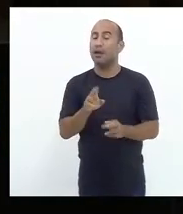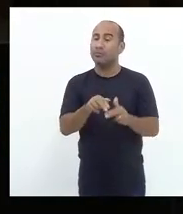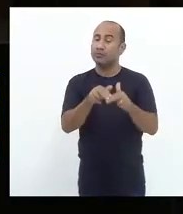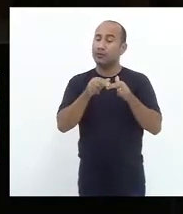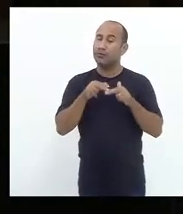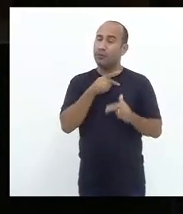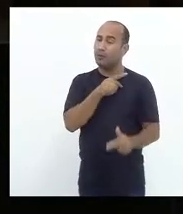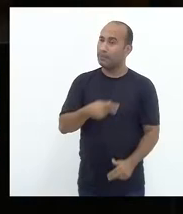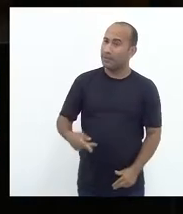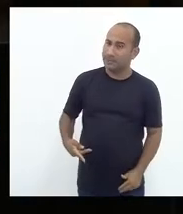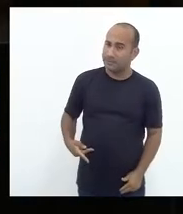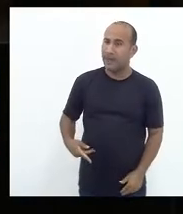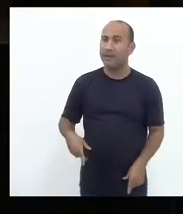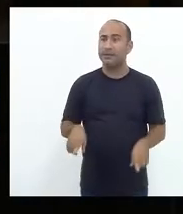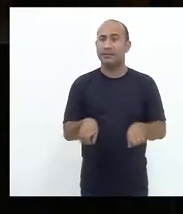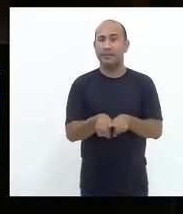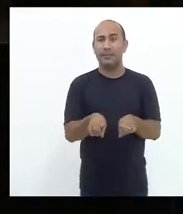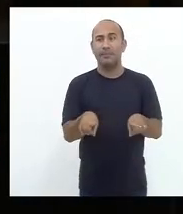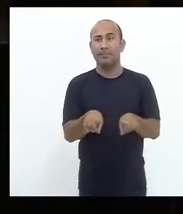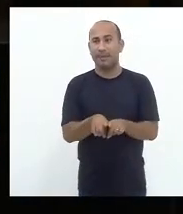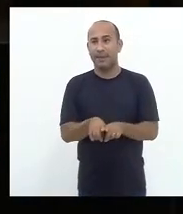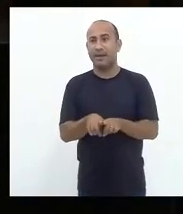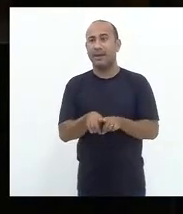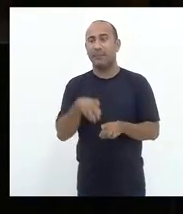Jair Bolsonaro também está sendo